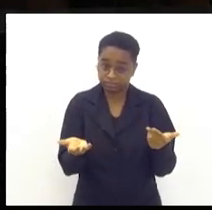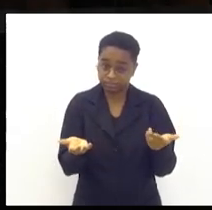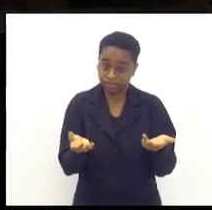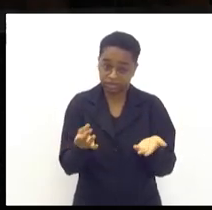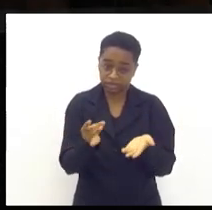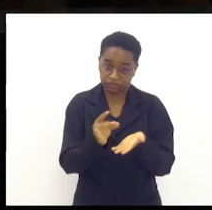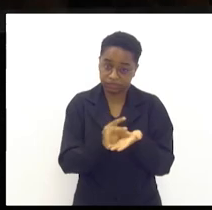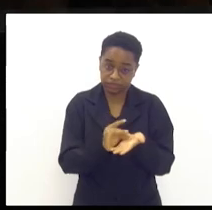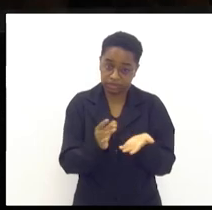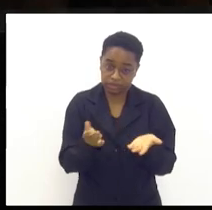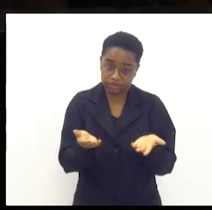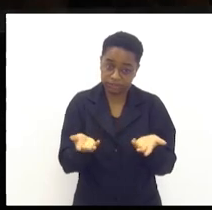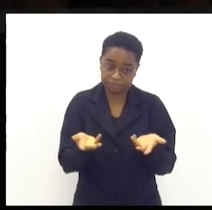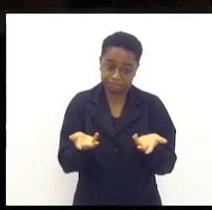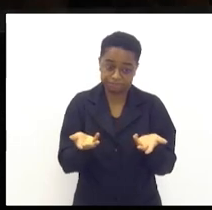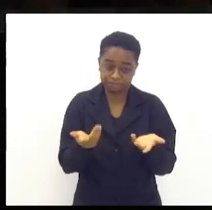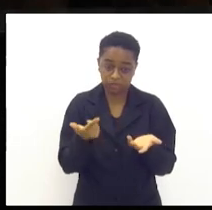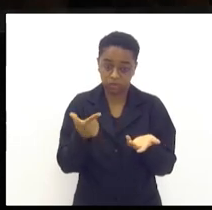realmente